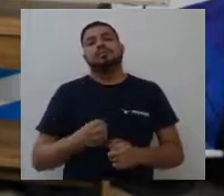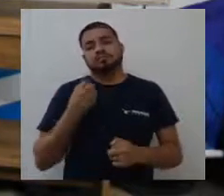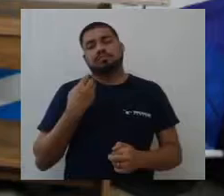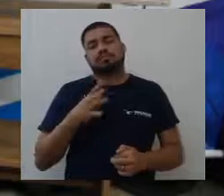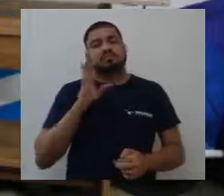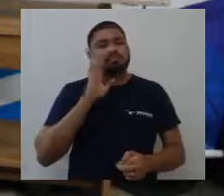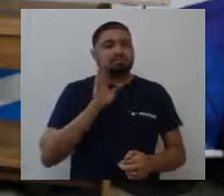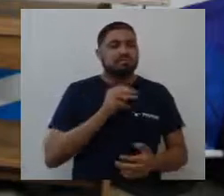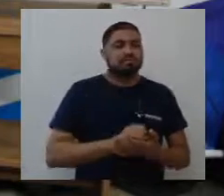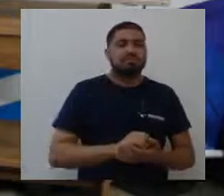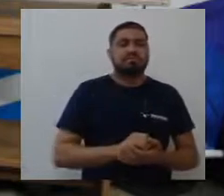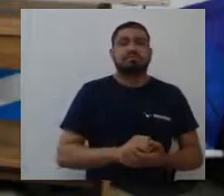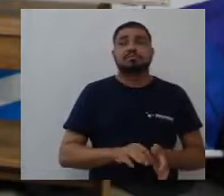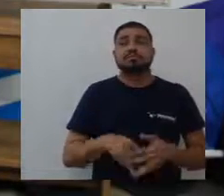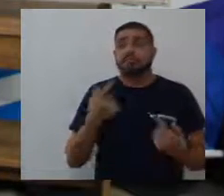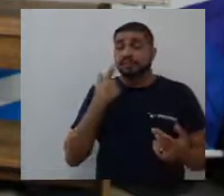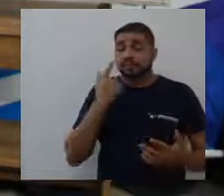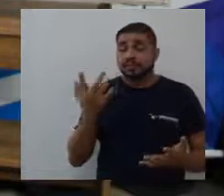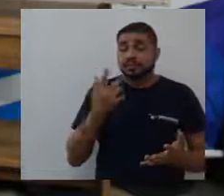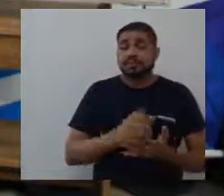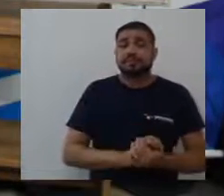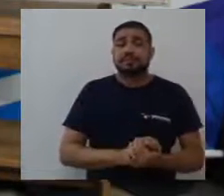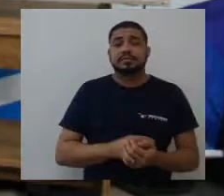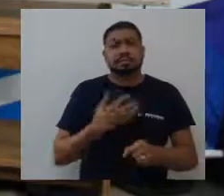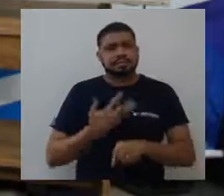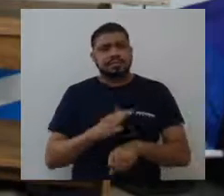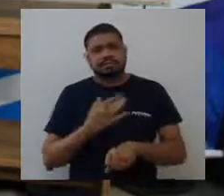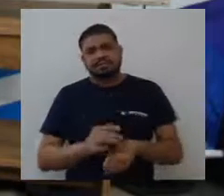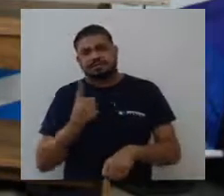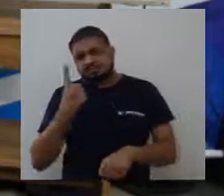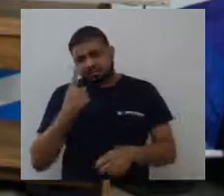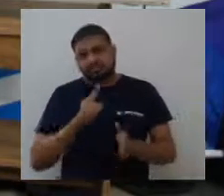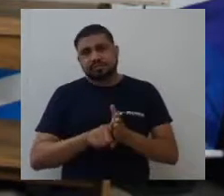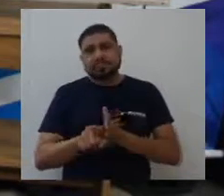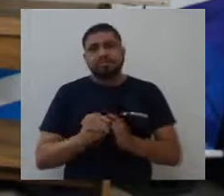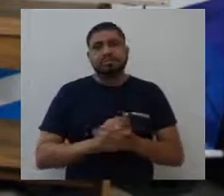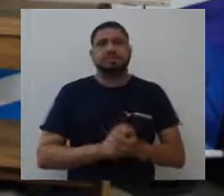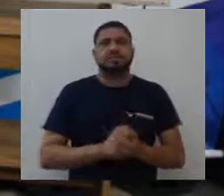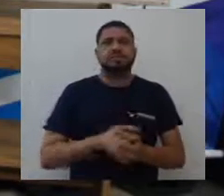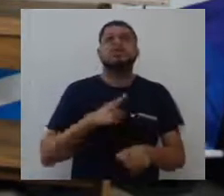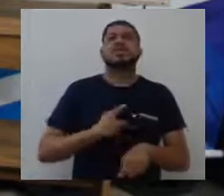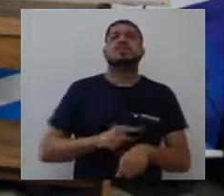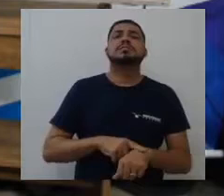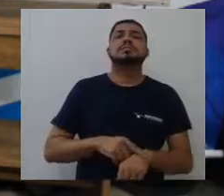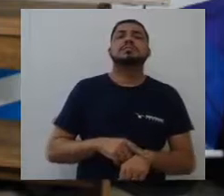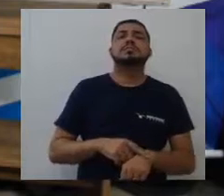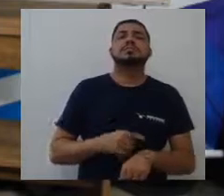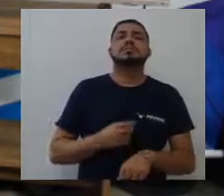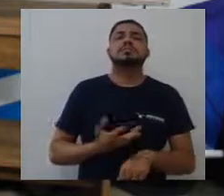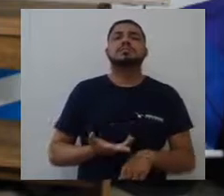massa, beleza? Olha só, gente. Vamos praticar aqui pelo menos uma questão. Quanto tempo eu tenho, produção?